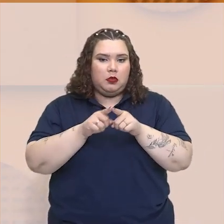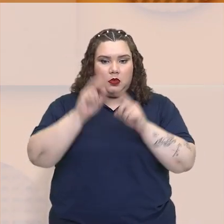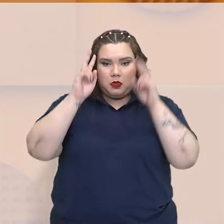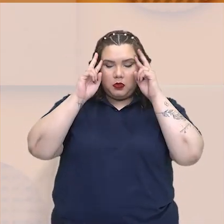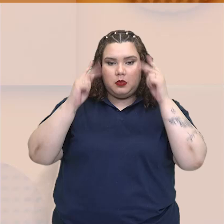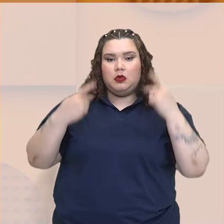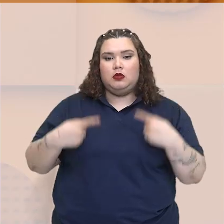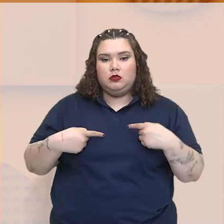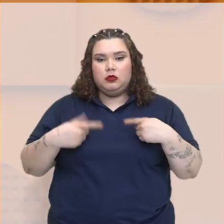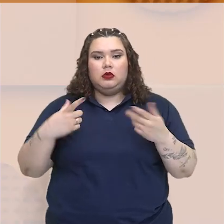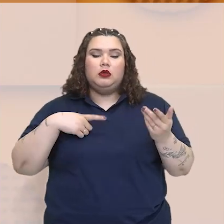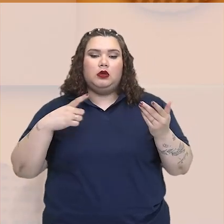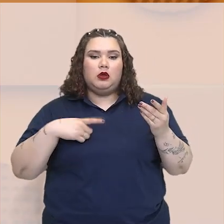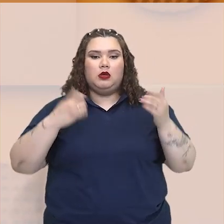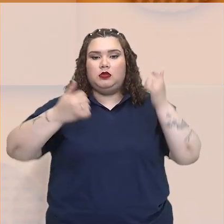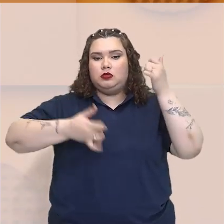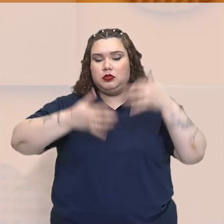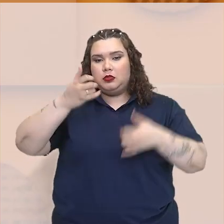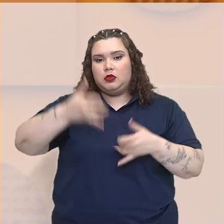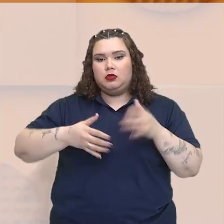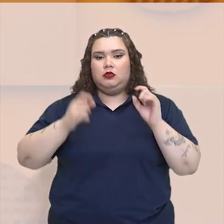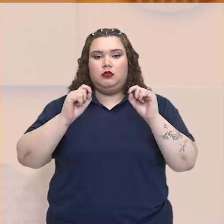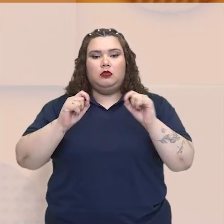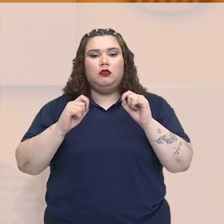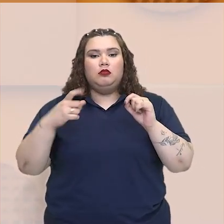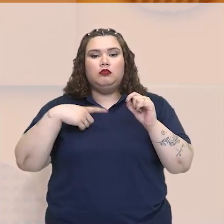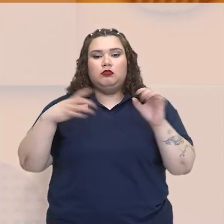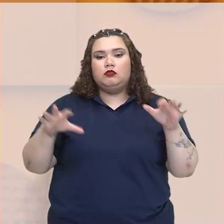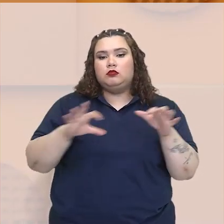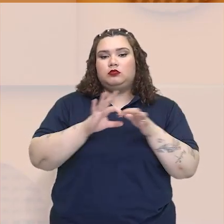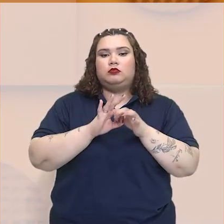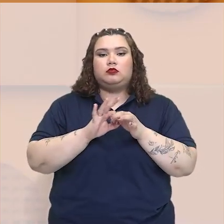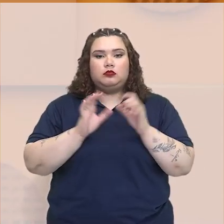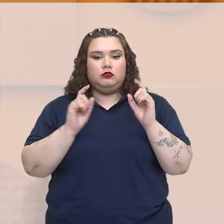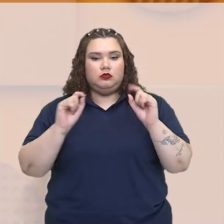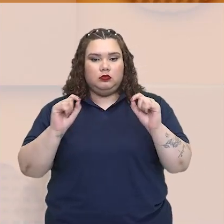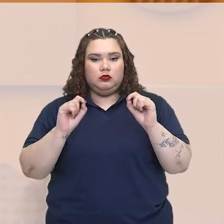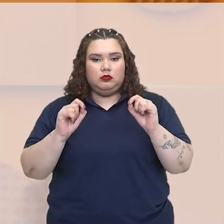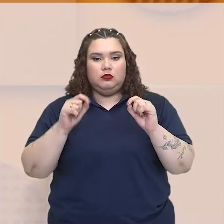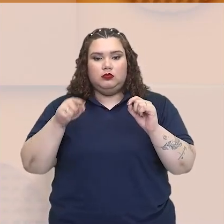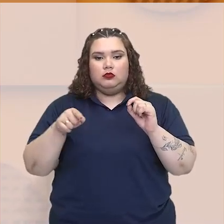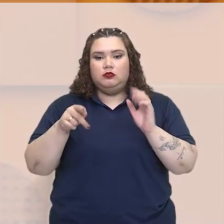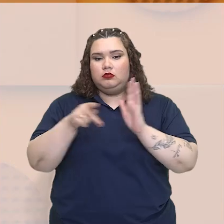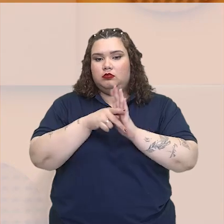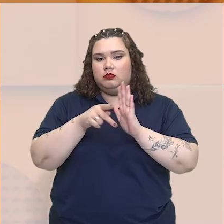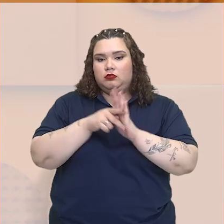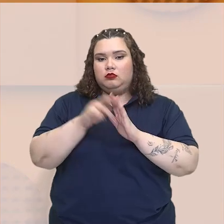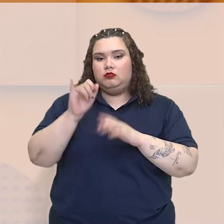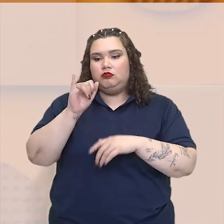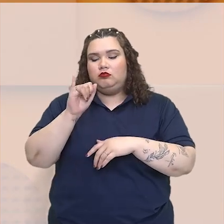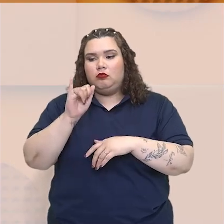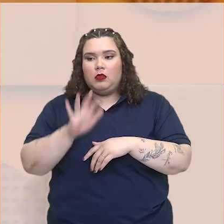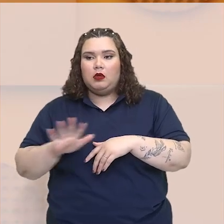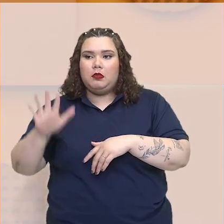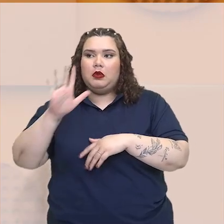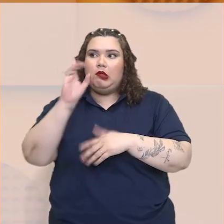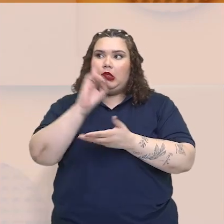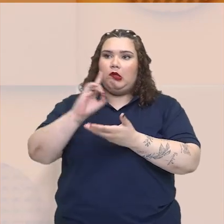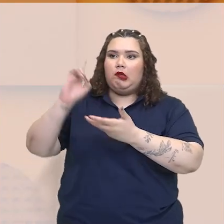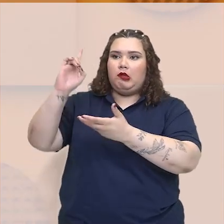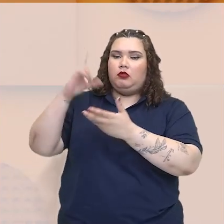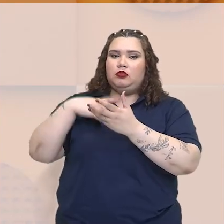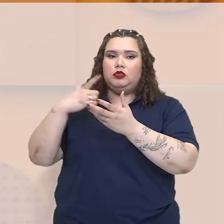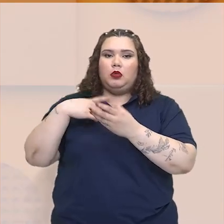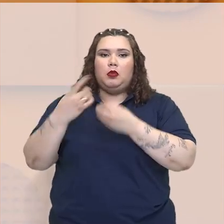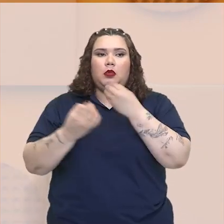homem, né, nós estamos também muito, então, entrelaçadas, tá certo, com essa imagem, então, de Deus,